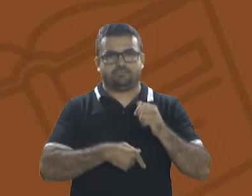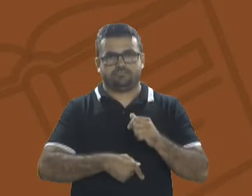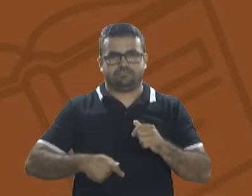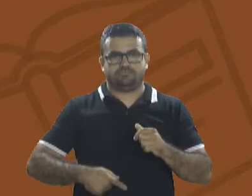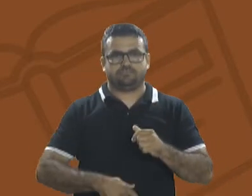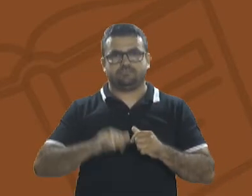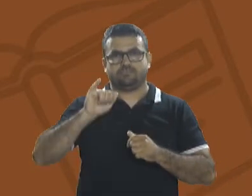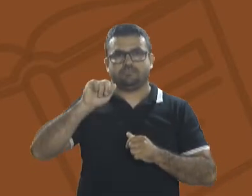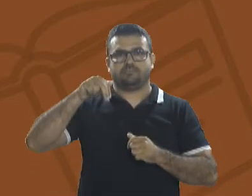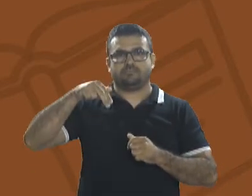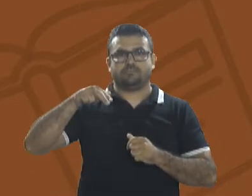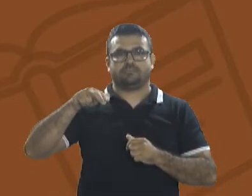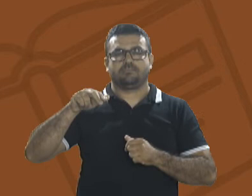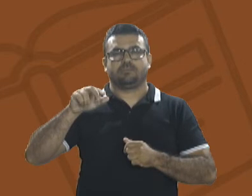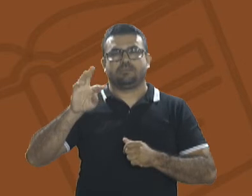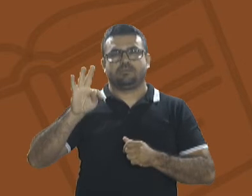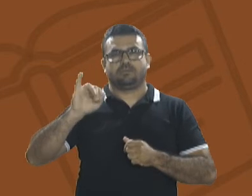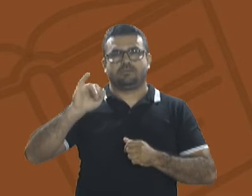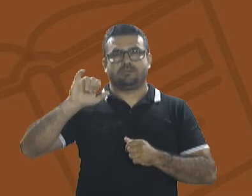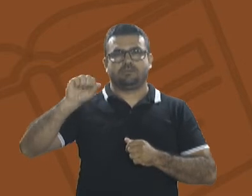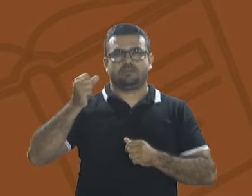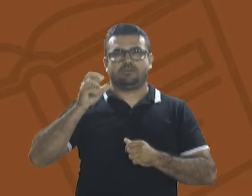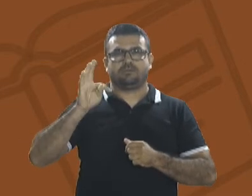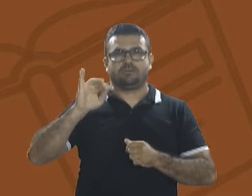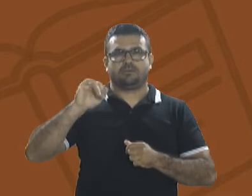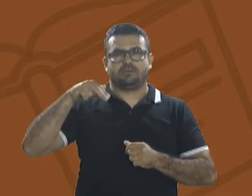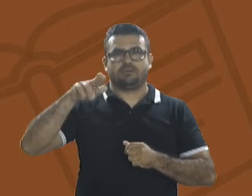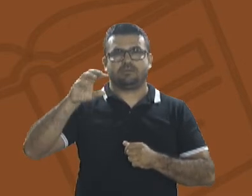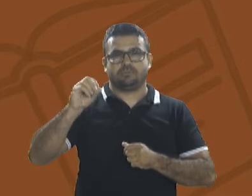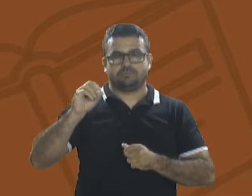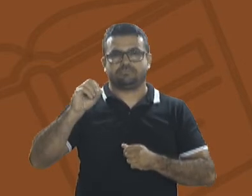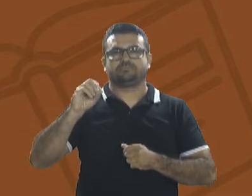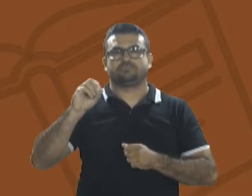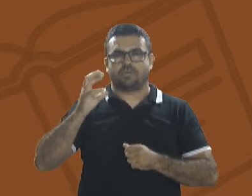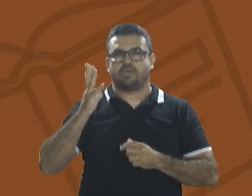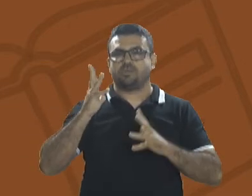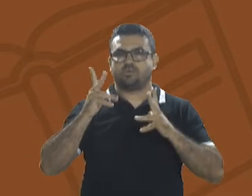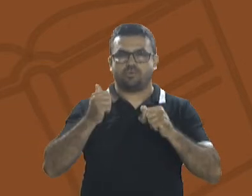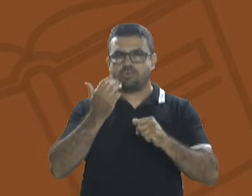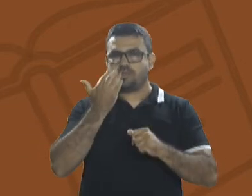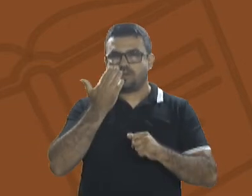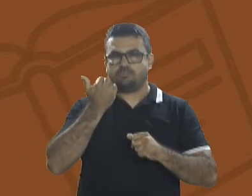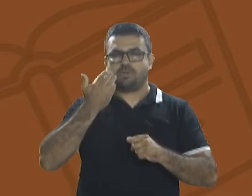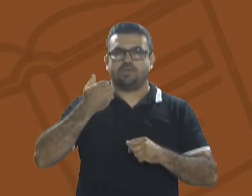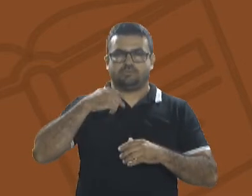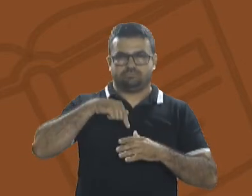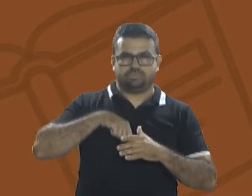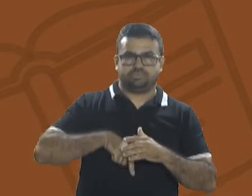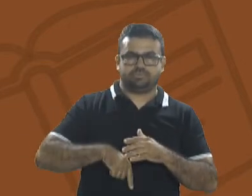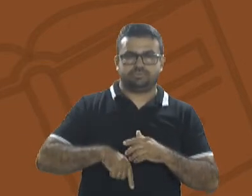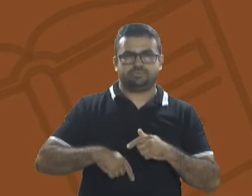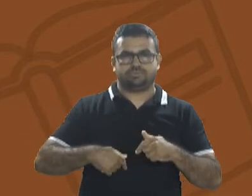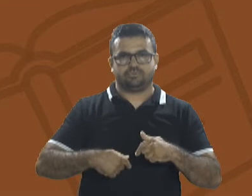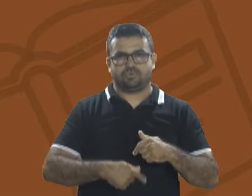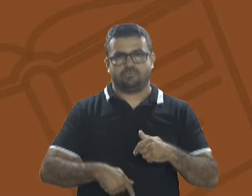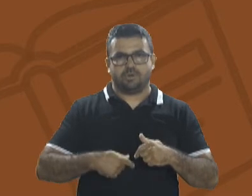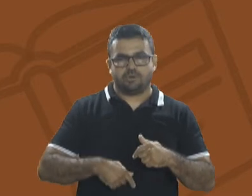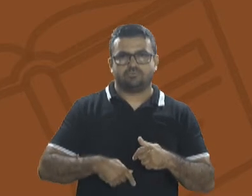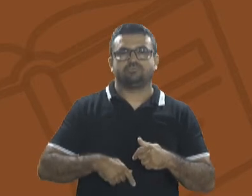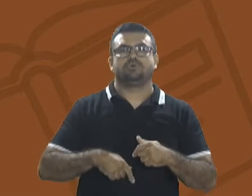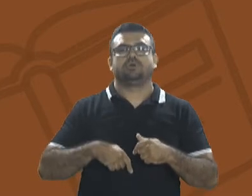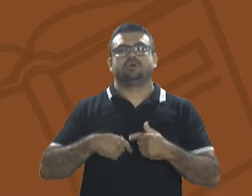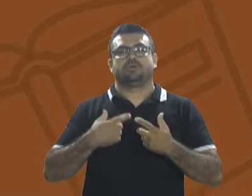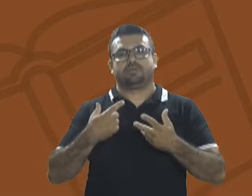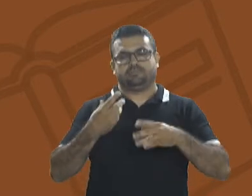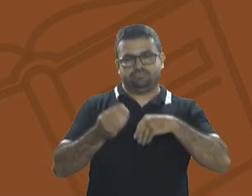delgado, ele vai receber todo esse alimento, então, que vem do estômago, juntamente com essas substâncias que vêm do fígado e do pâncreas, e vai